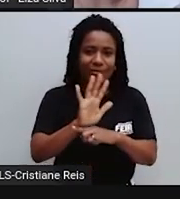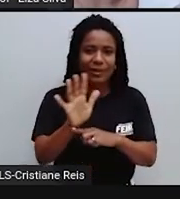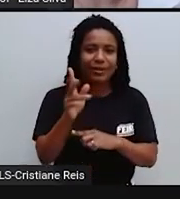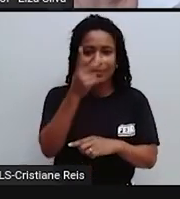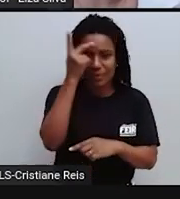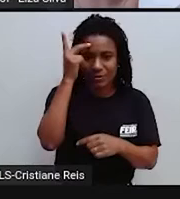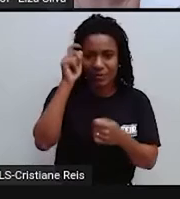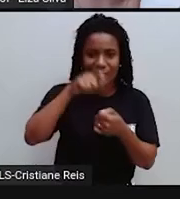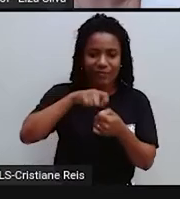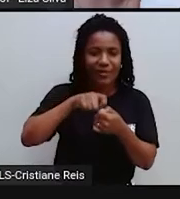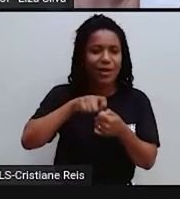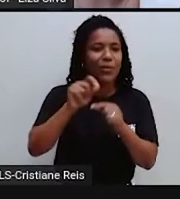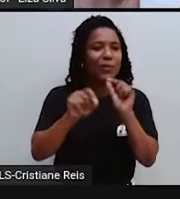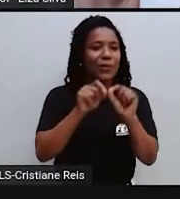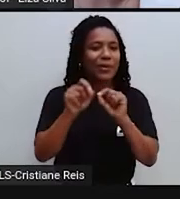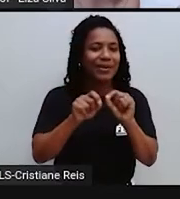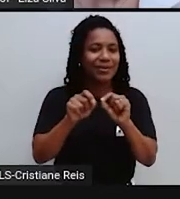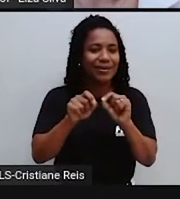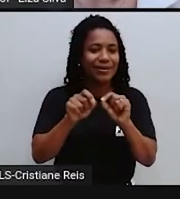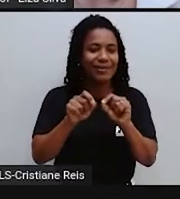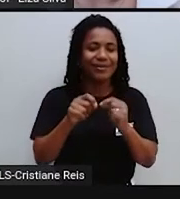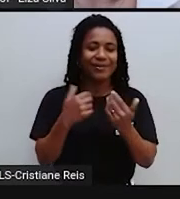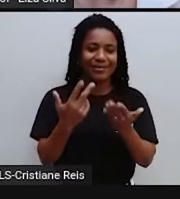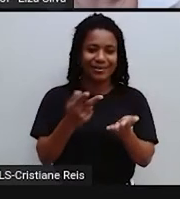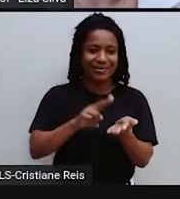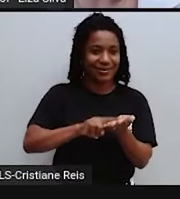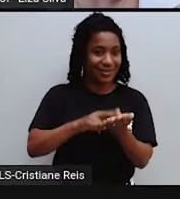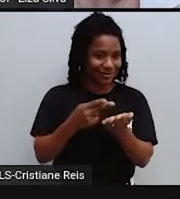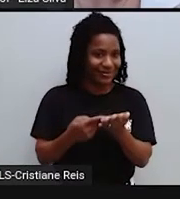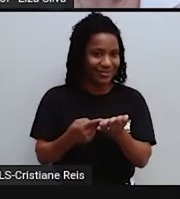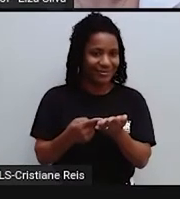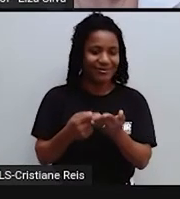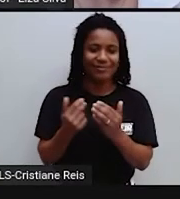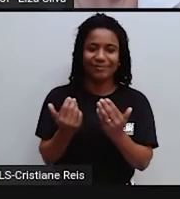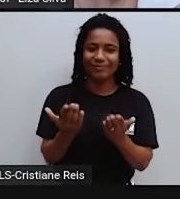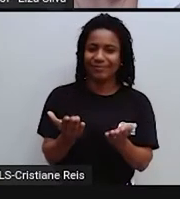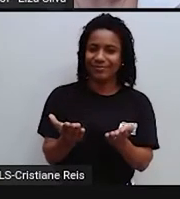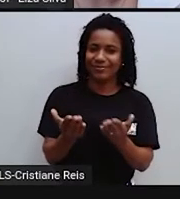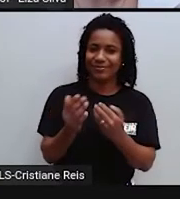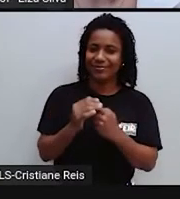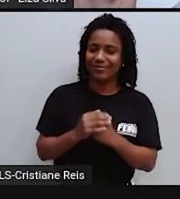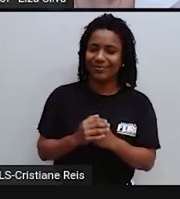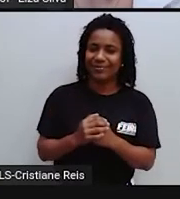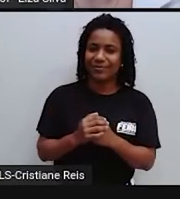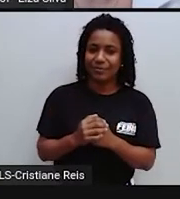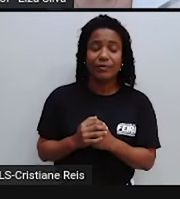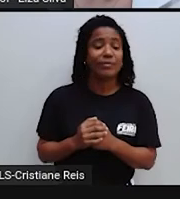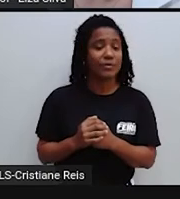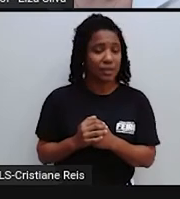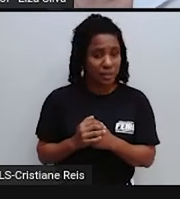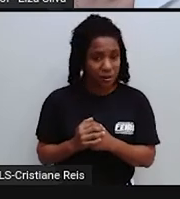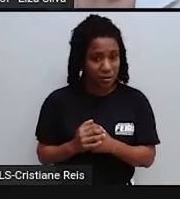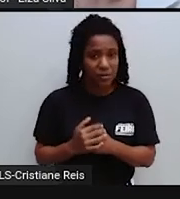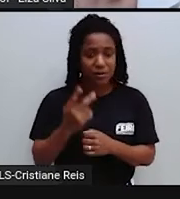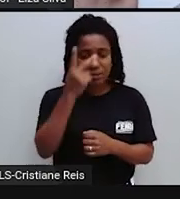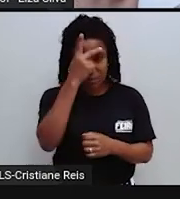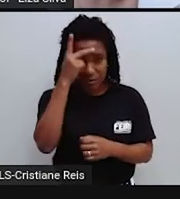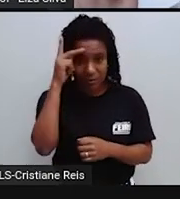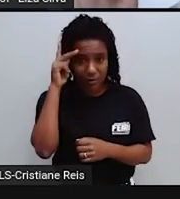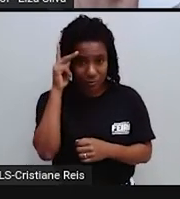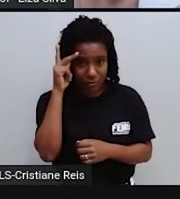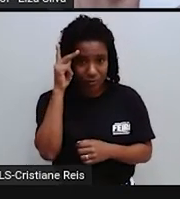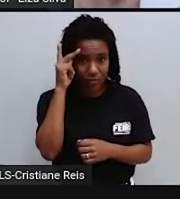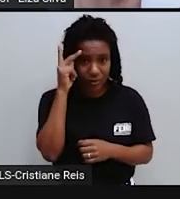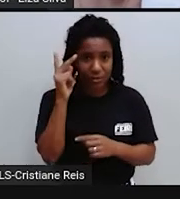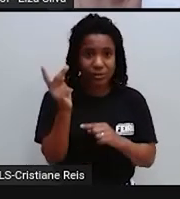looking for a good job. They are looking for a good job. Então, elas estão procurando